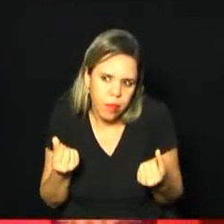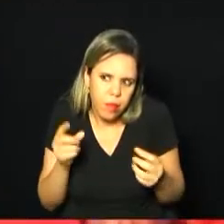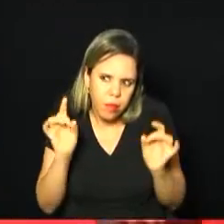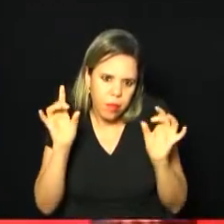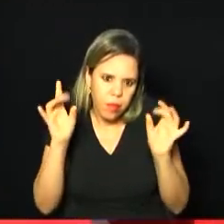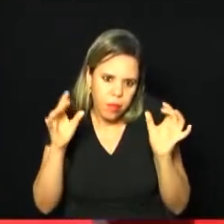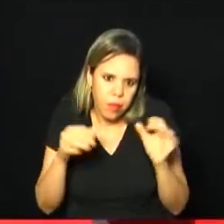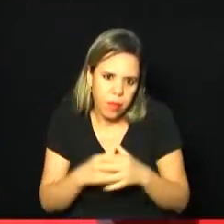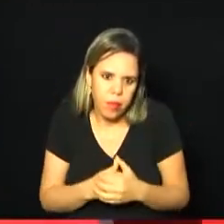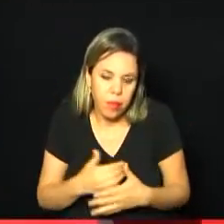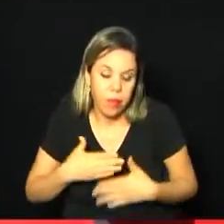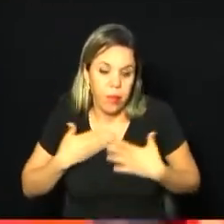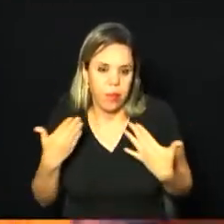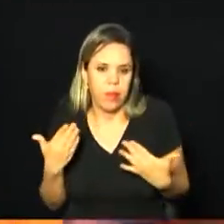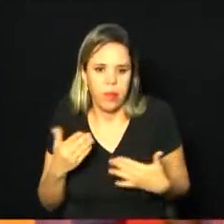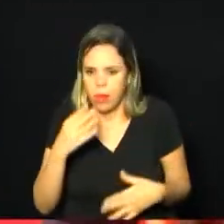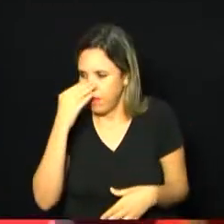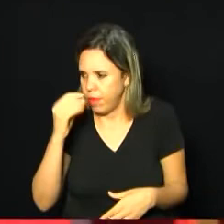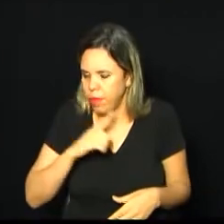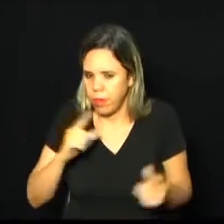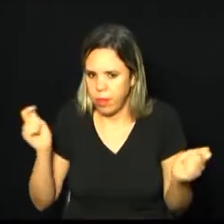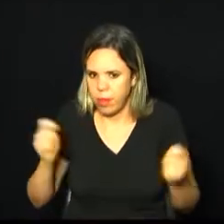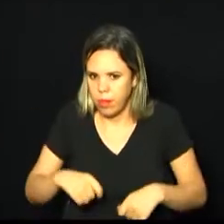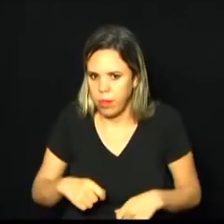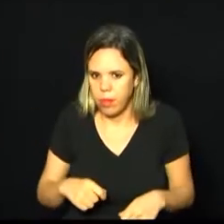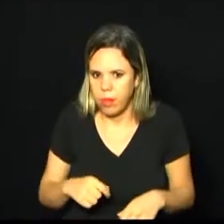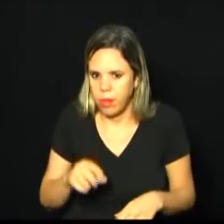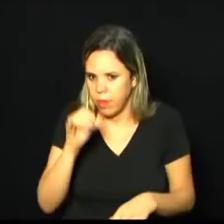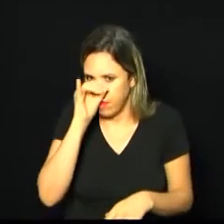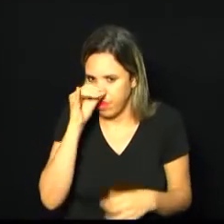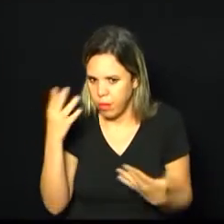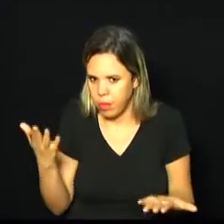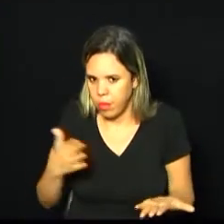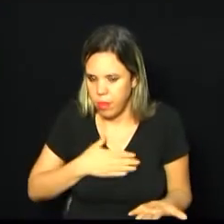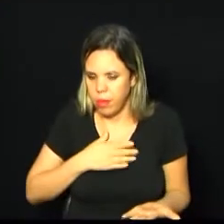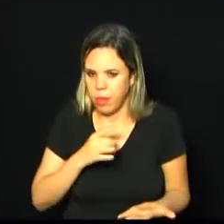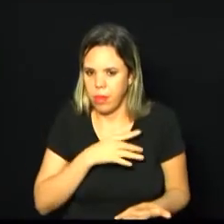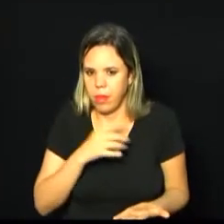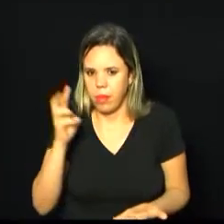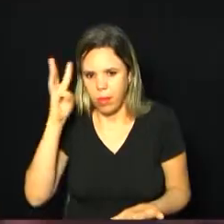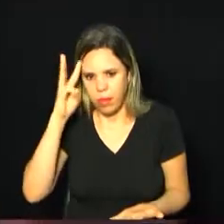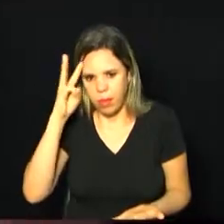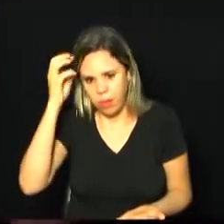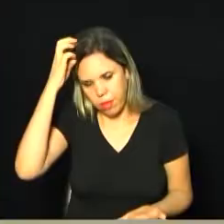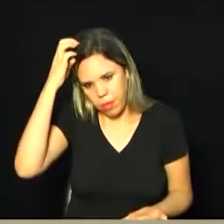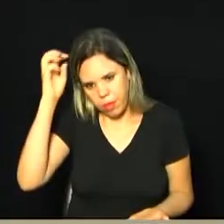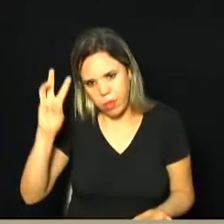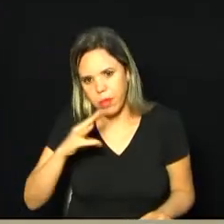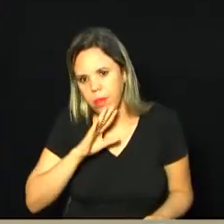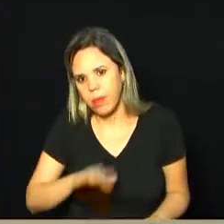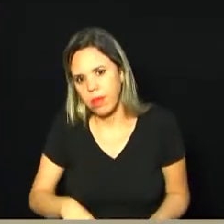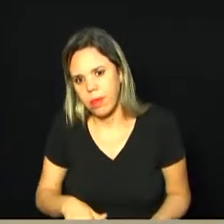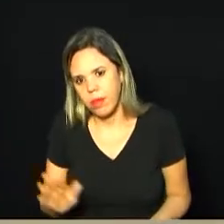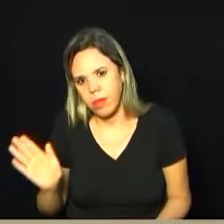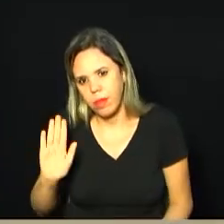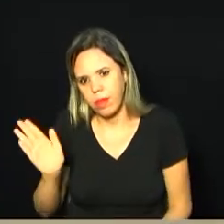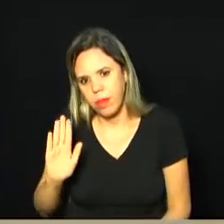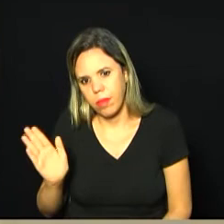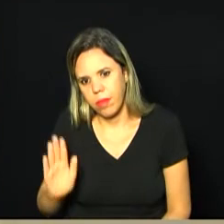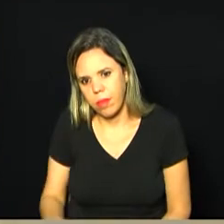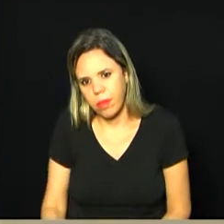o pânico que o tal Lobo é de Porquinhos vai ser na terça às três da tarde e